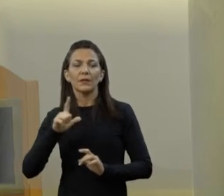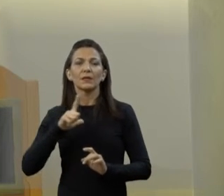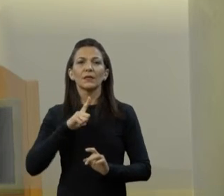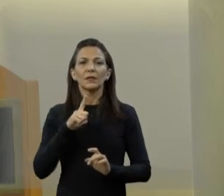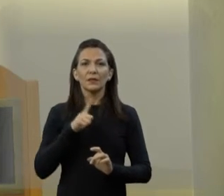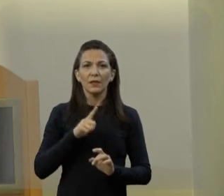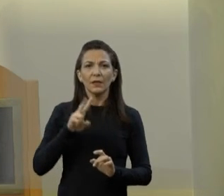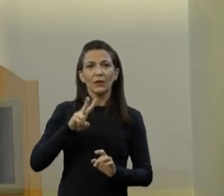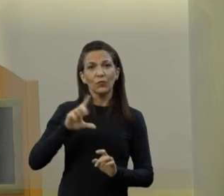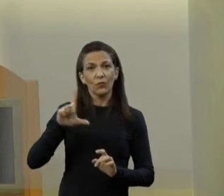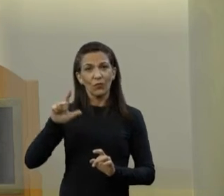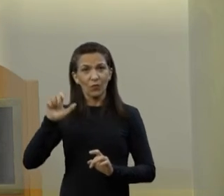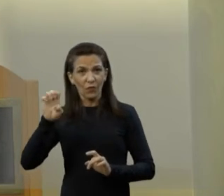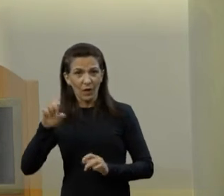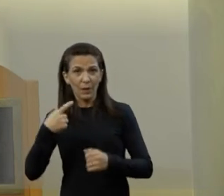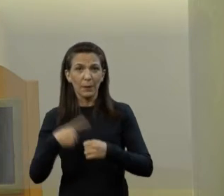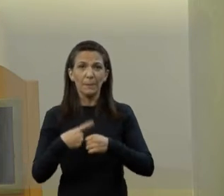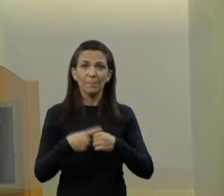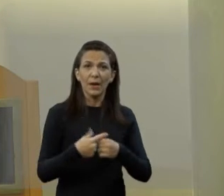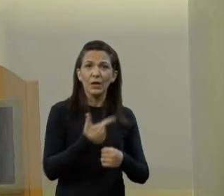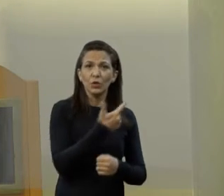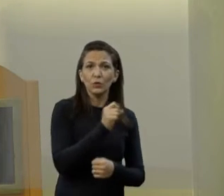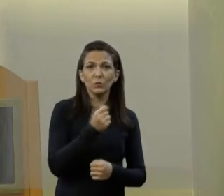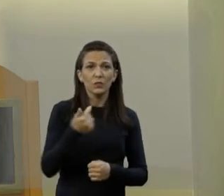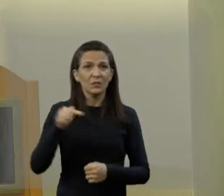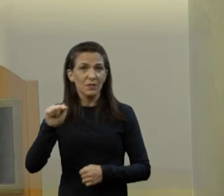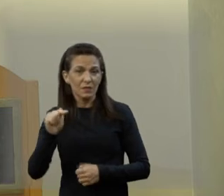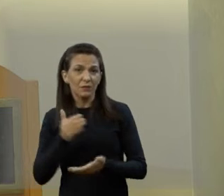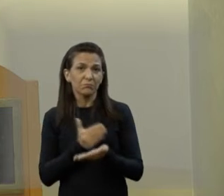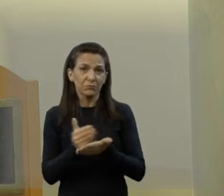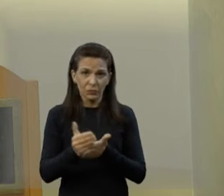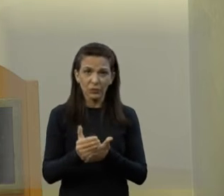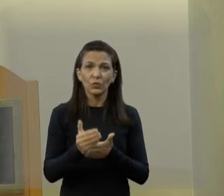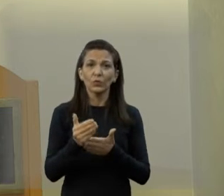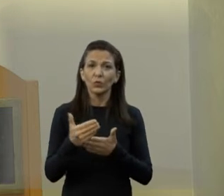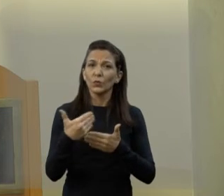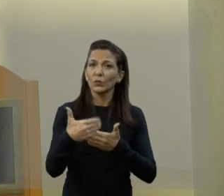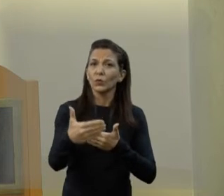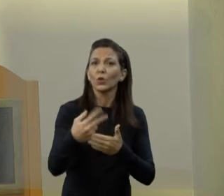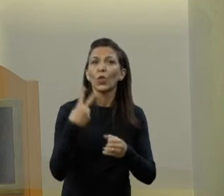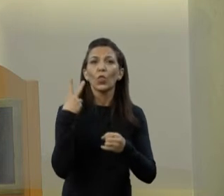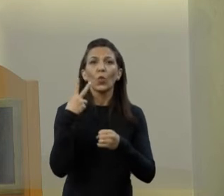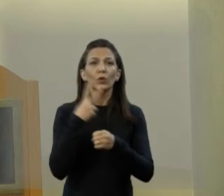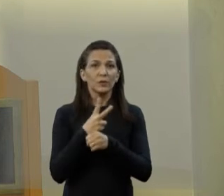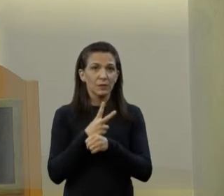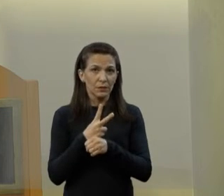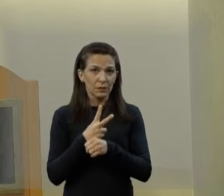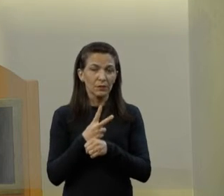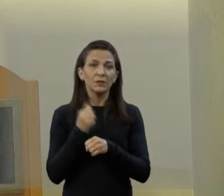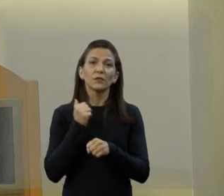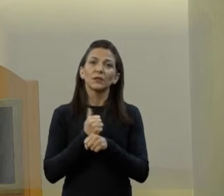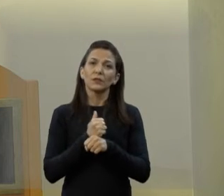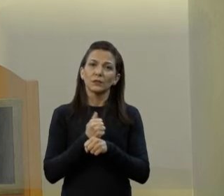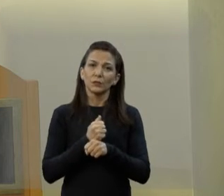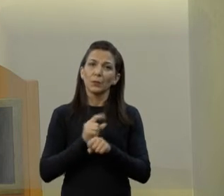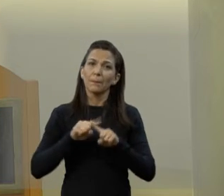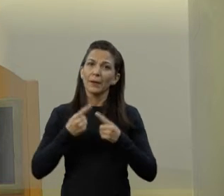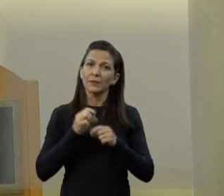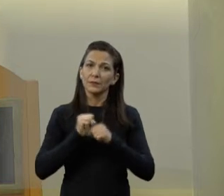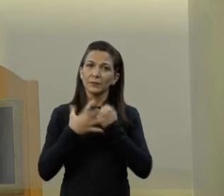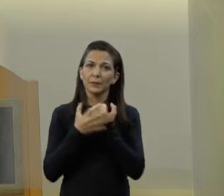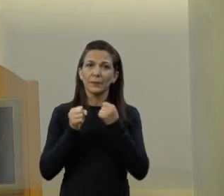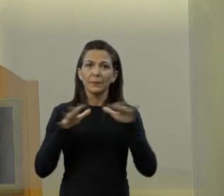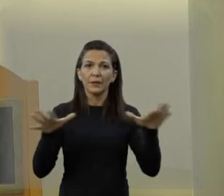intermediado por mim em 2017 e que ficou em vigência por dois anos mas em decorrência da